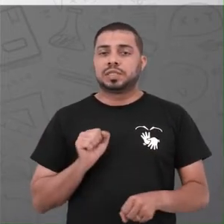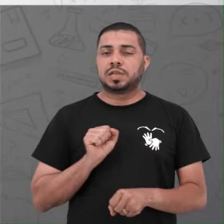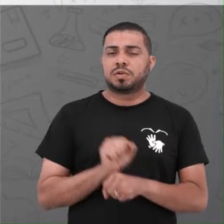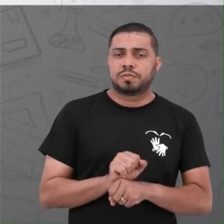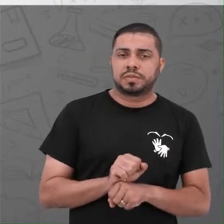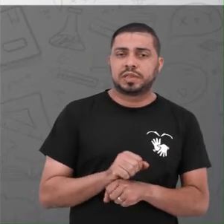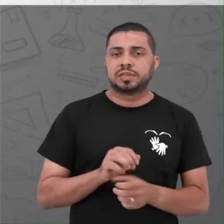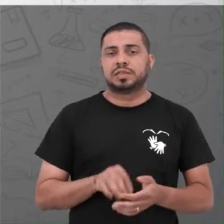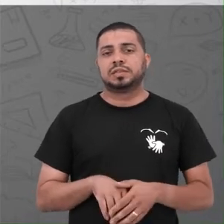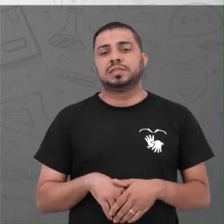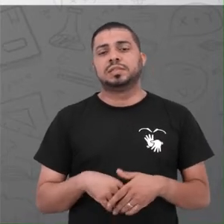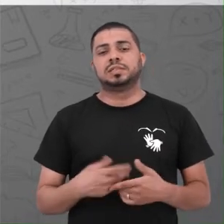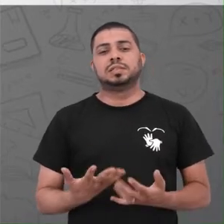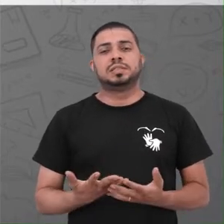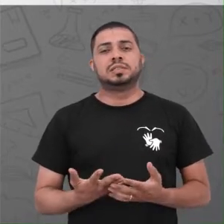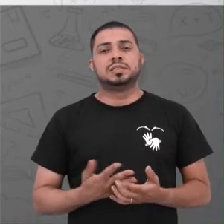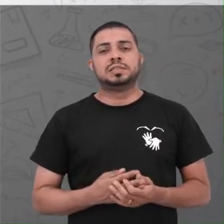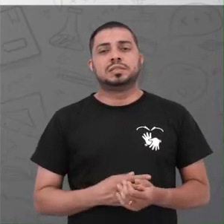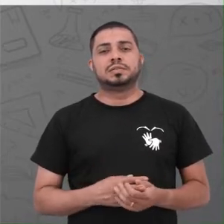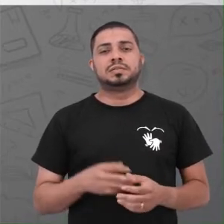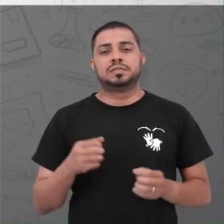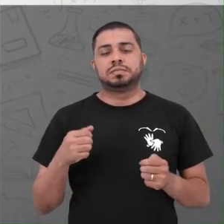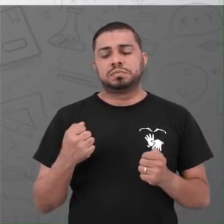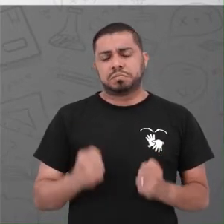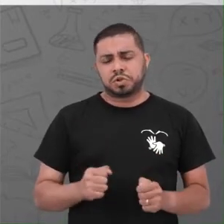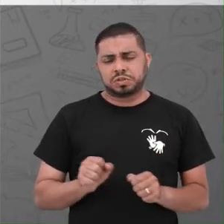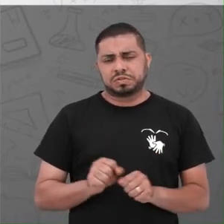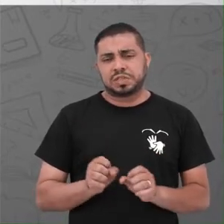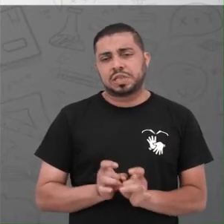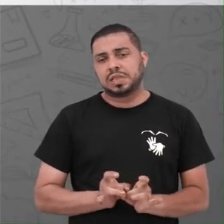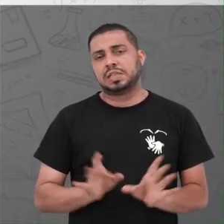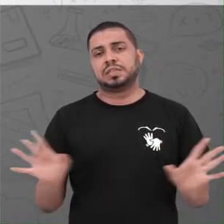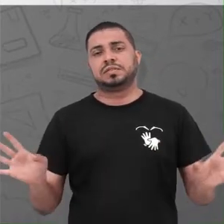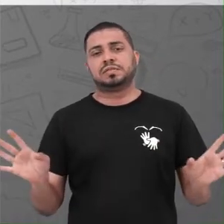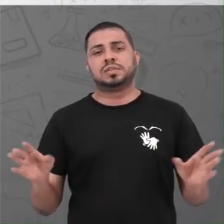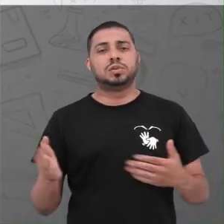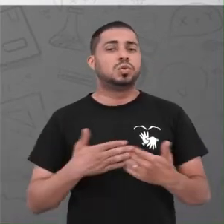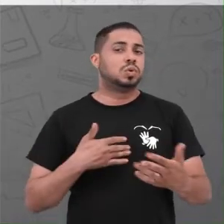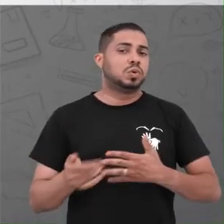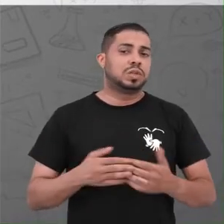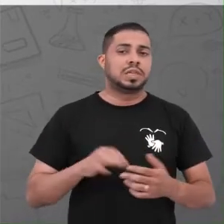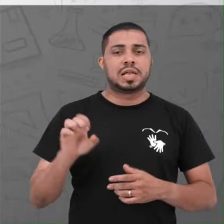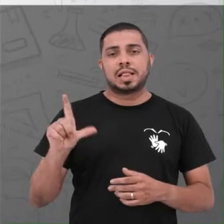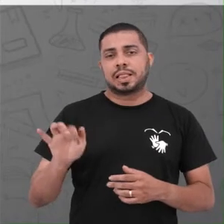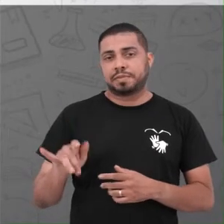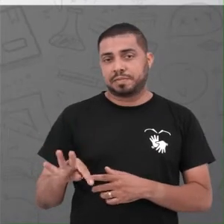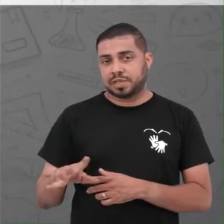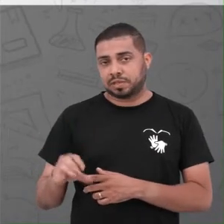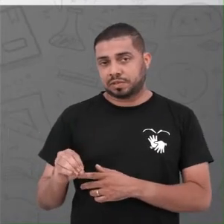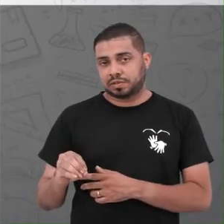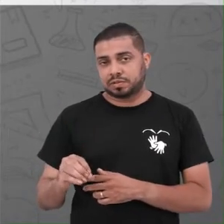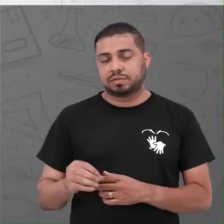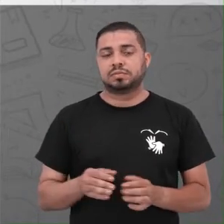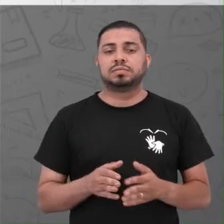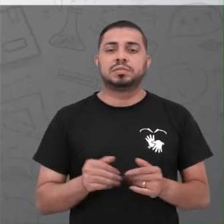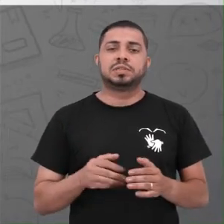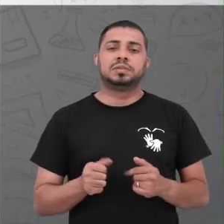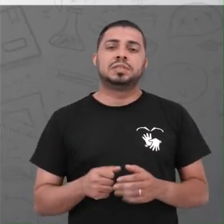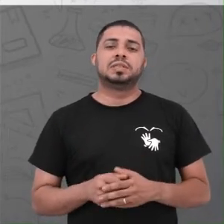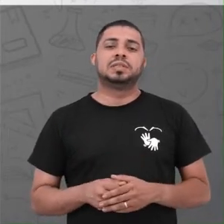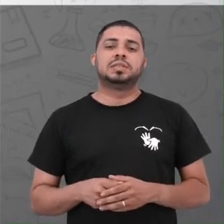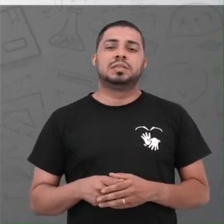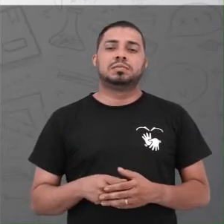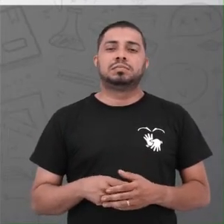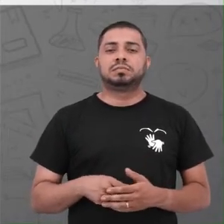número deve ficar livre ali de qualquer outro elemento para que permaneça legível na hora